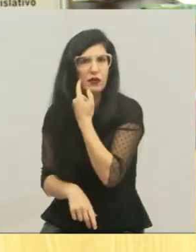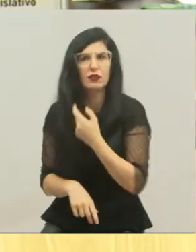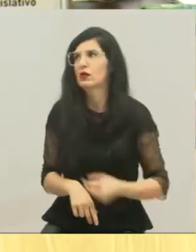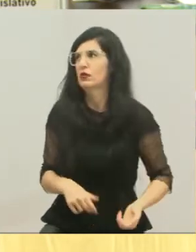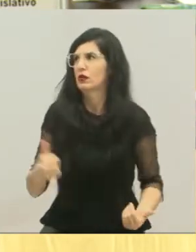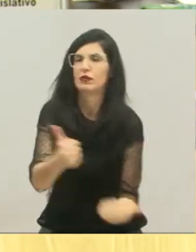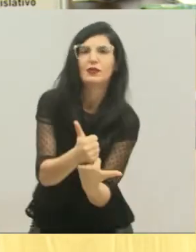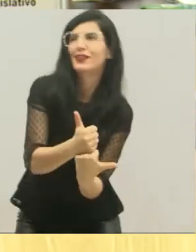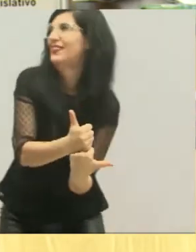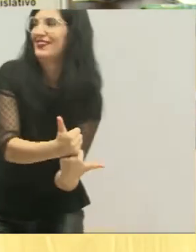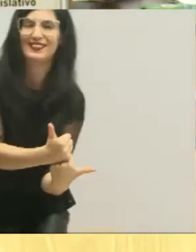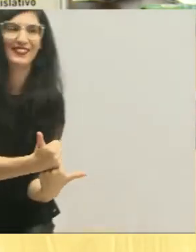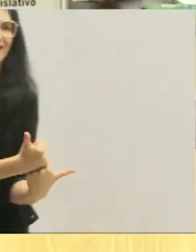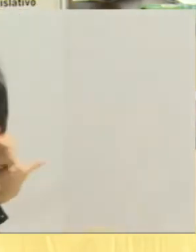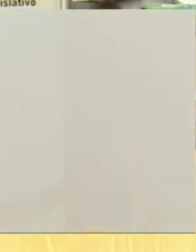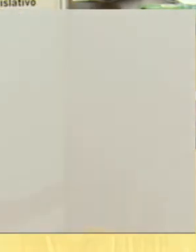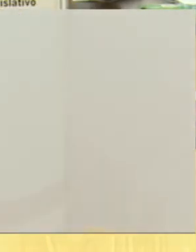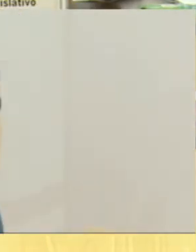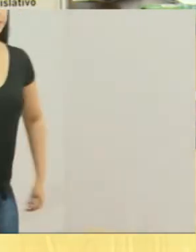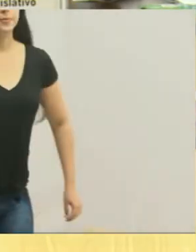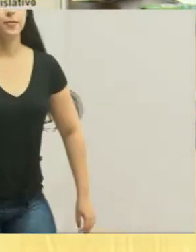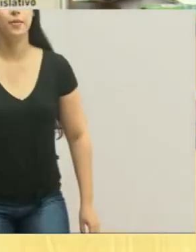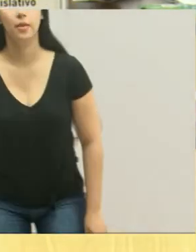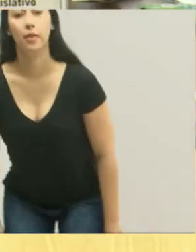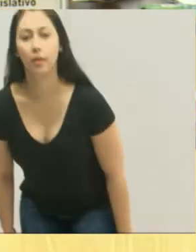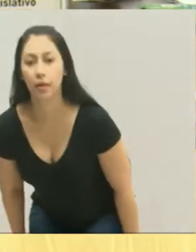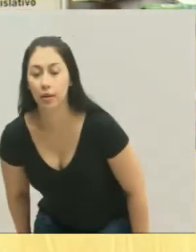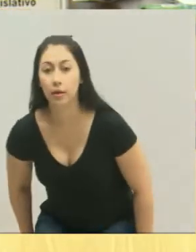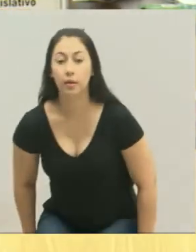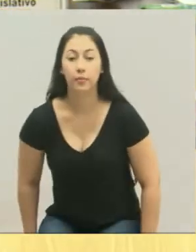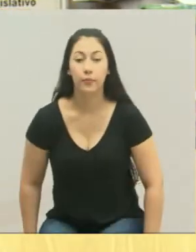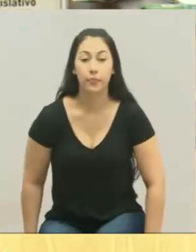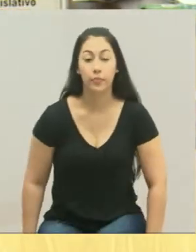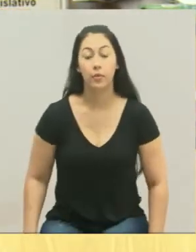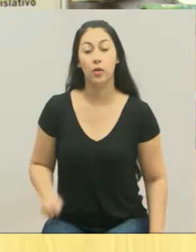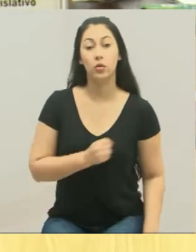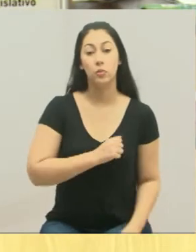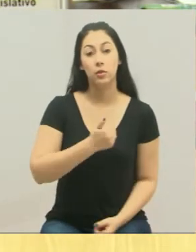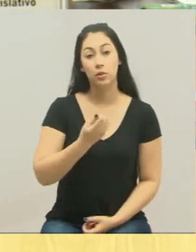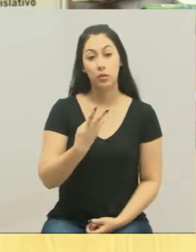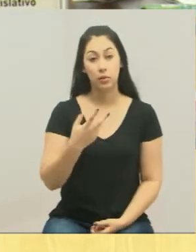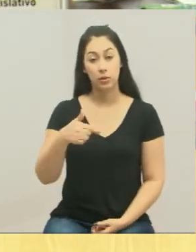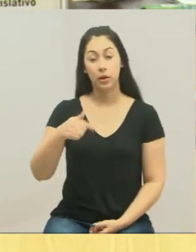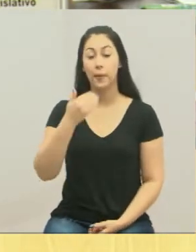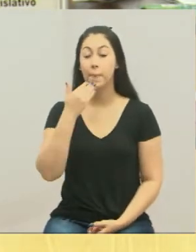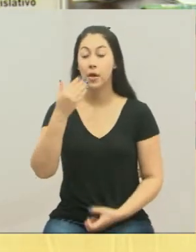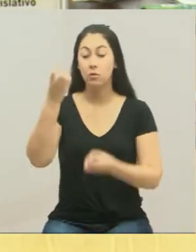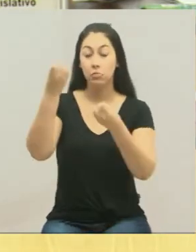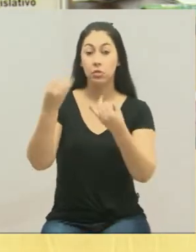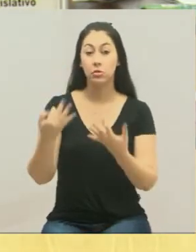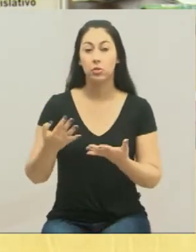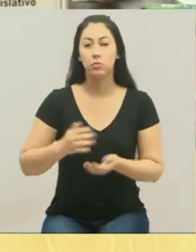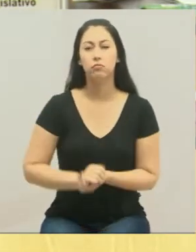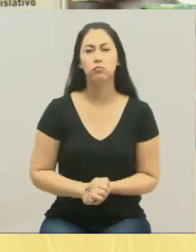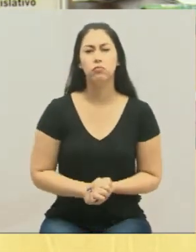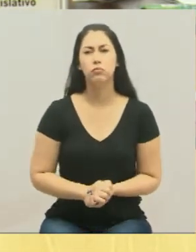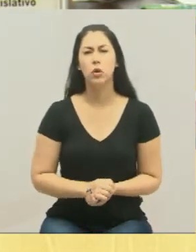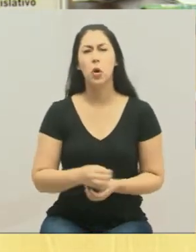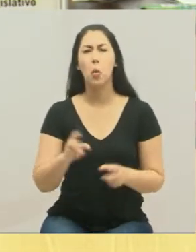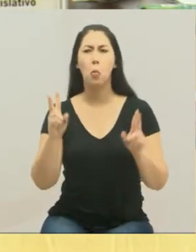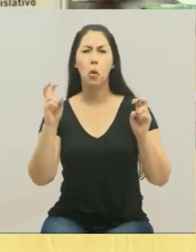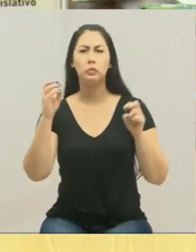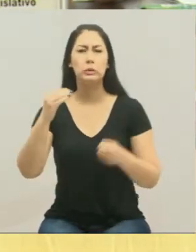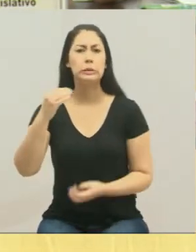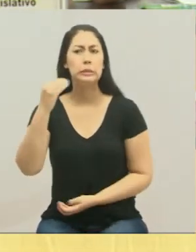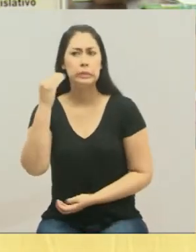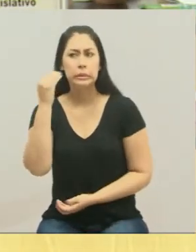Pedido de informação número 147. Requer informações acerca da aplicação de testes para a detecção